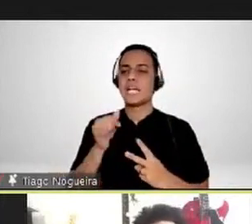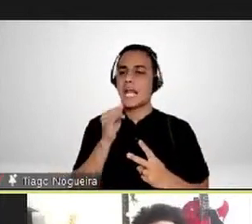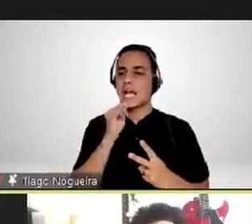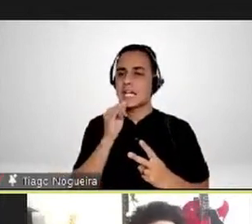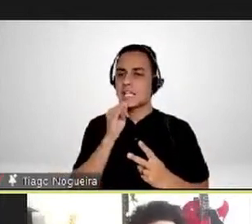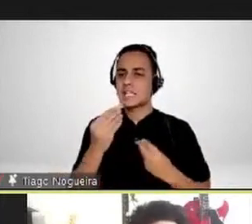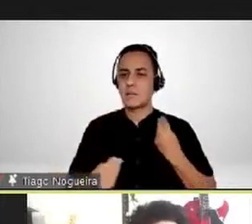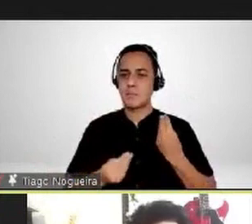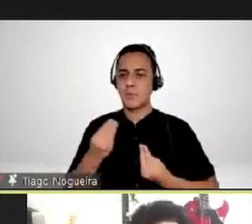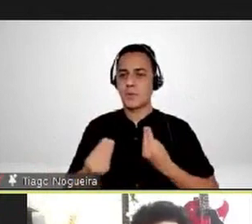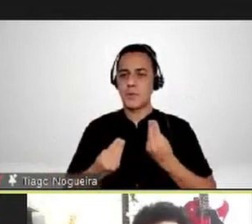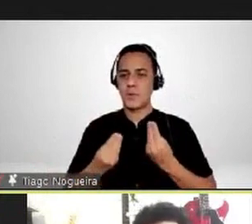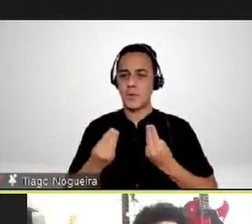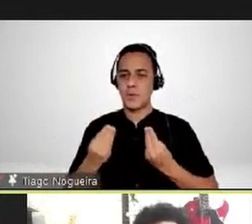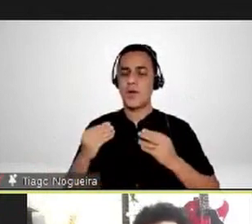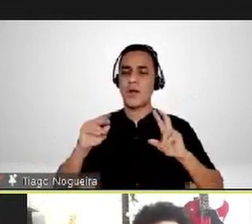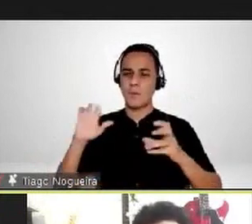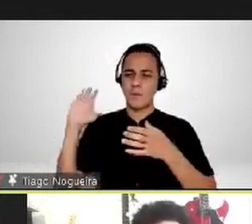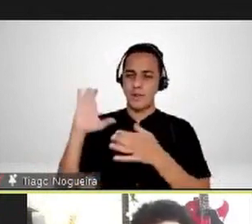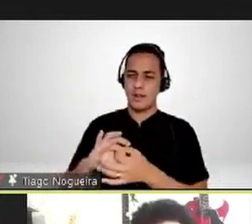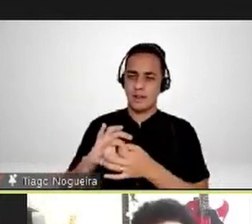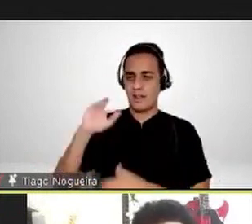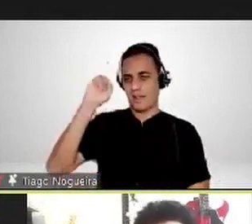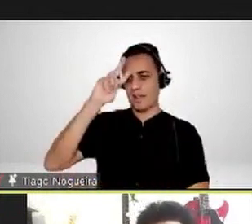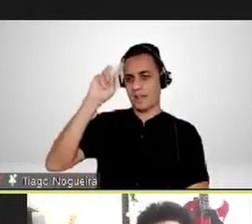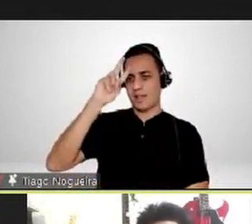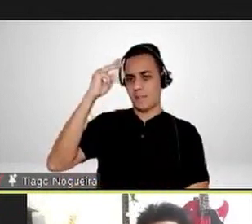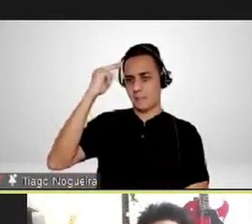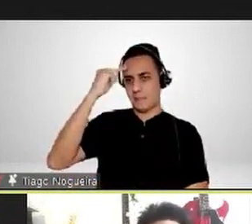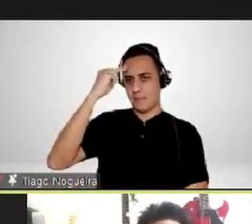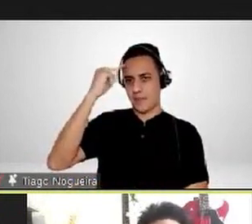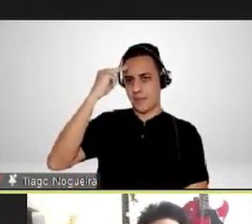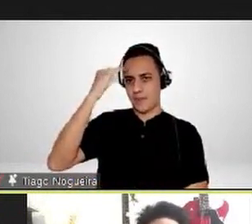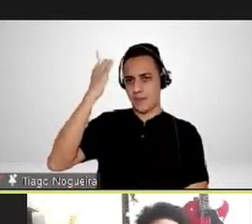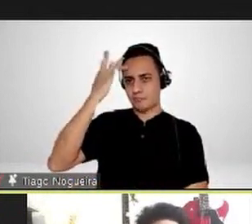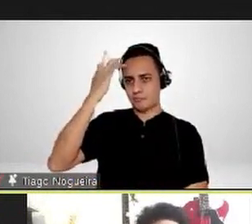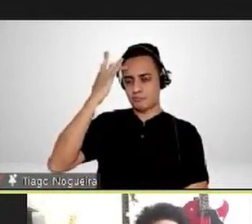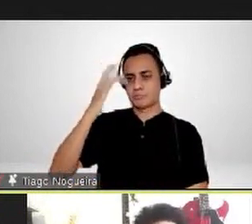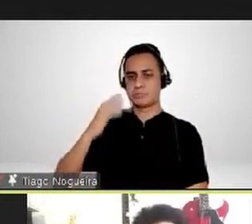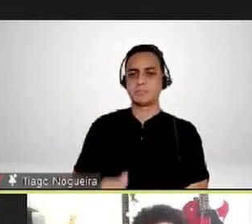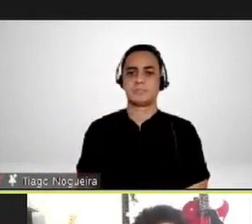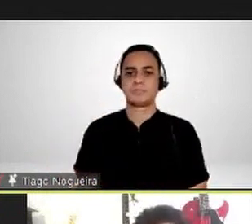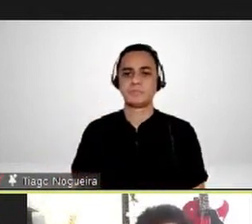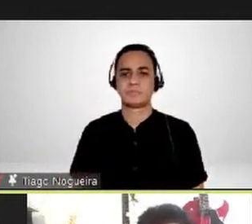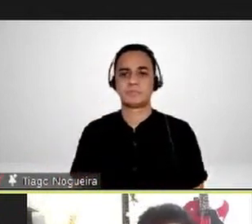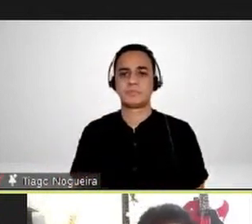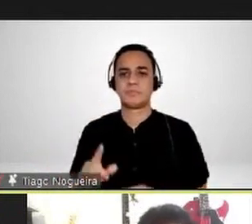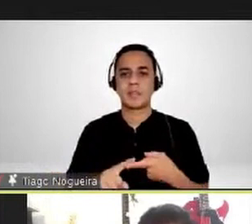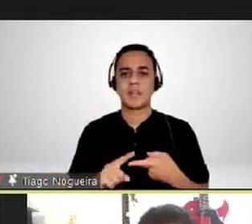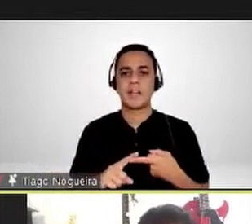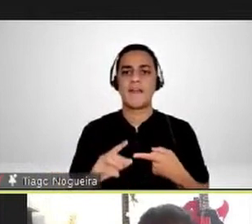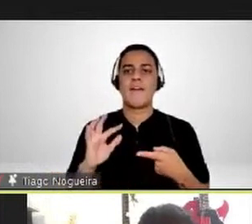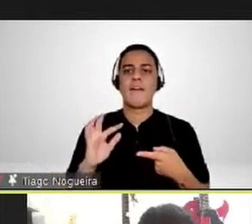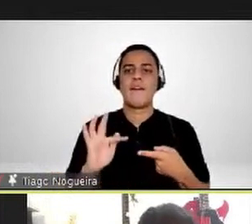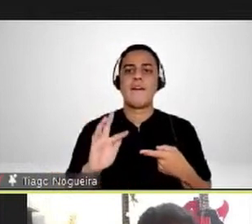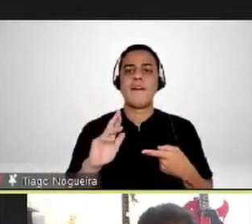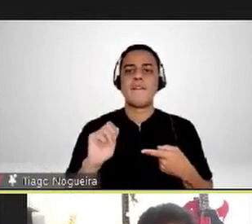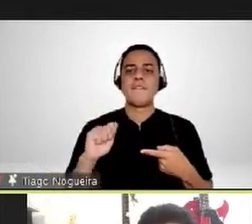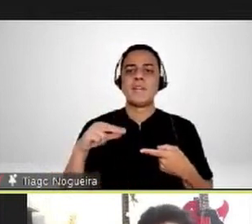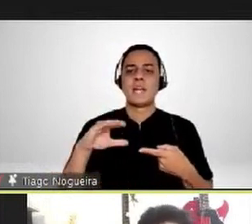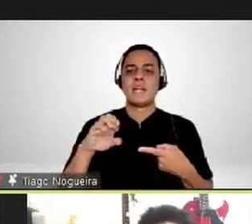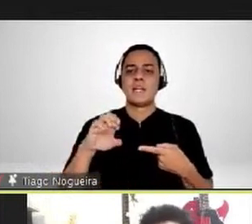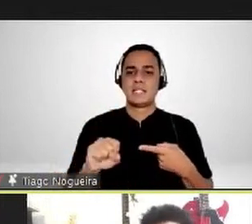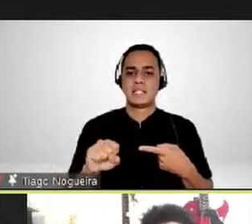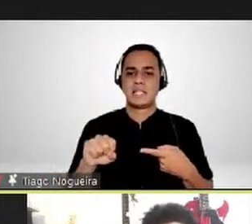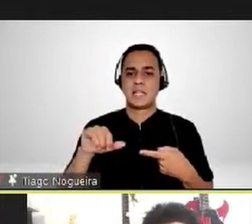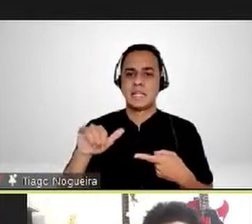questão da memória. O primeiro, da Frances Yates, né, aquela historiadora britânica, e ela tem